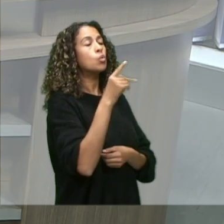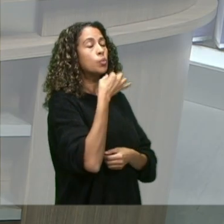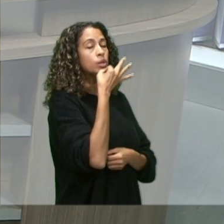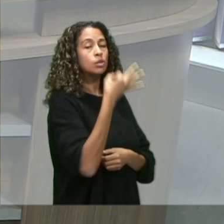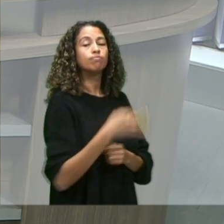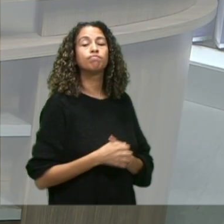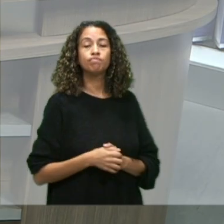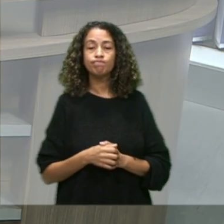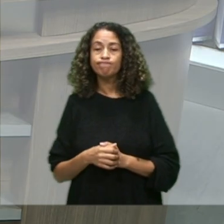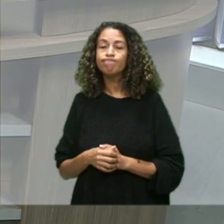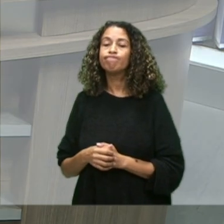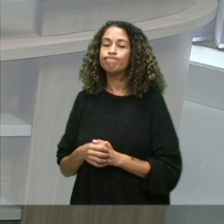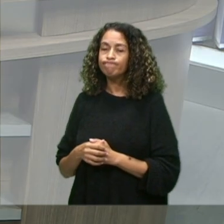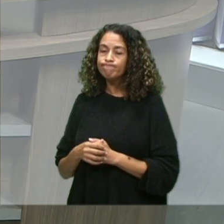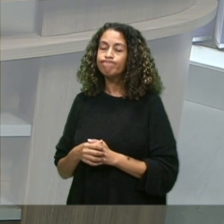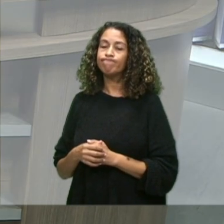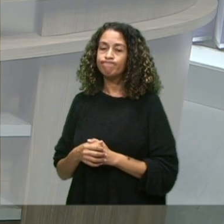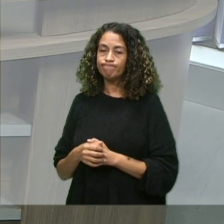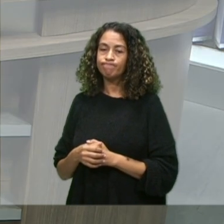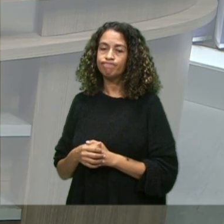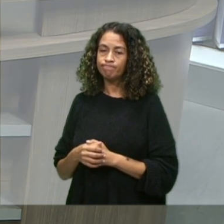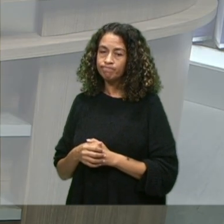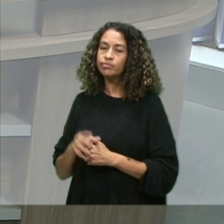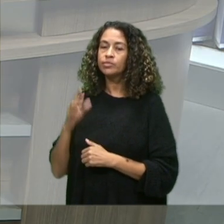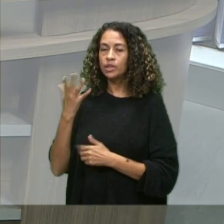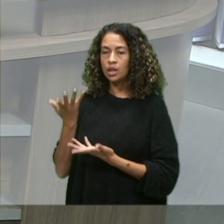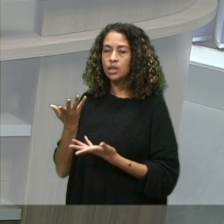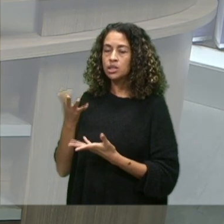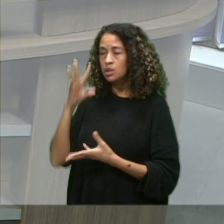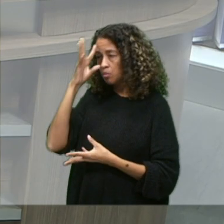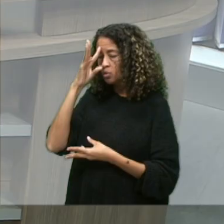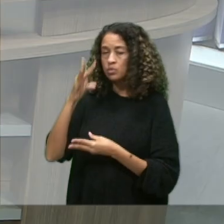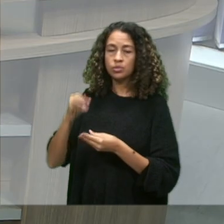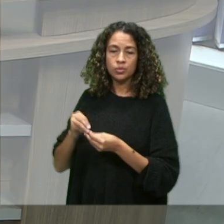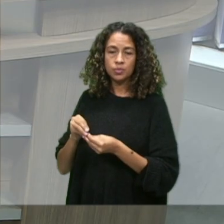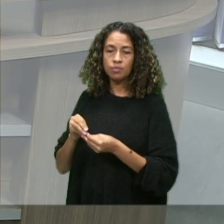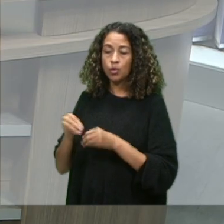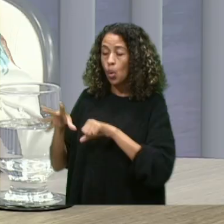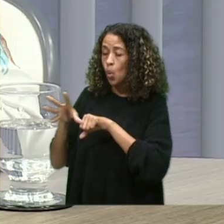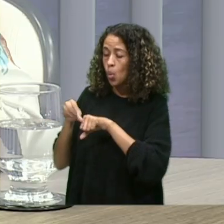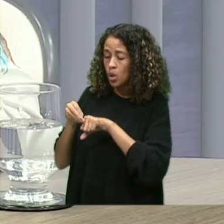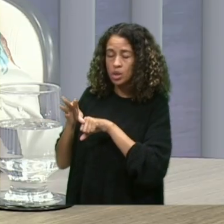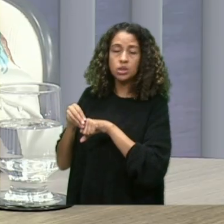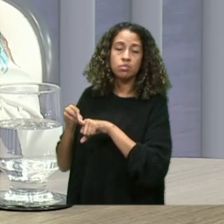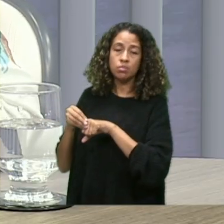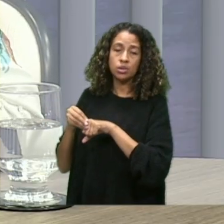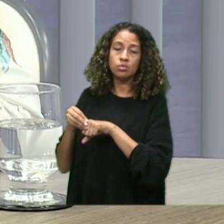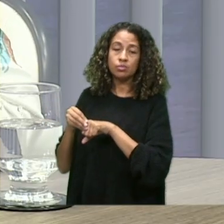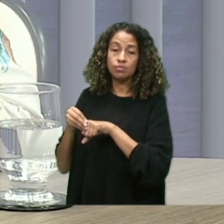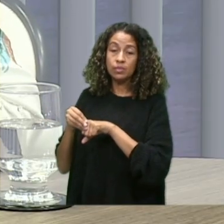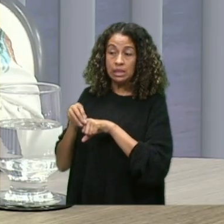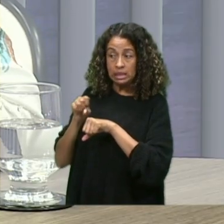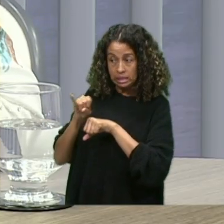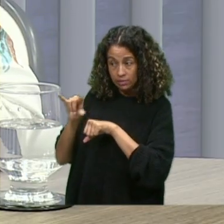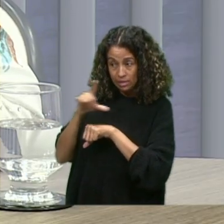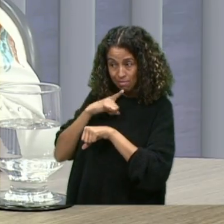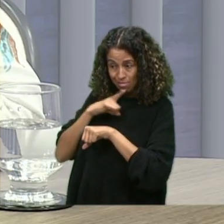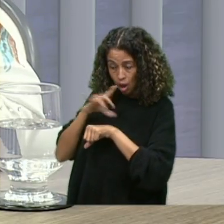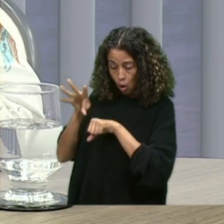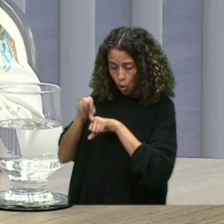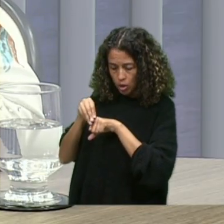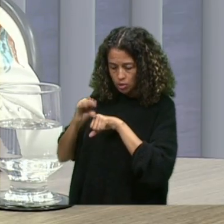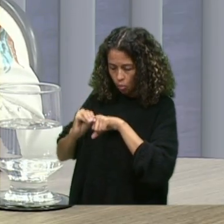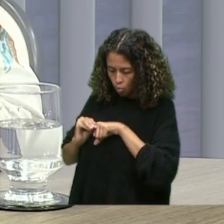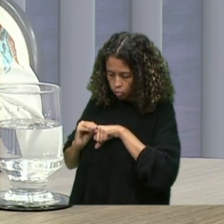Eu acho que muito, de repente, falta muito para essas pessoas até o conhecimento, né? Porque quando você realmente conhece, quando